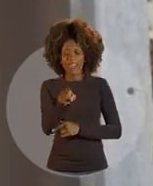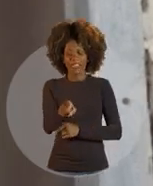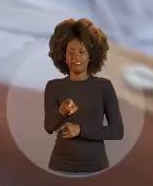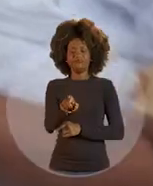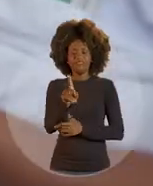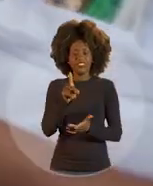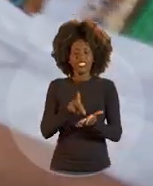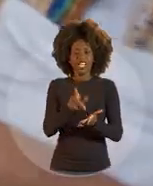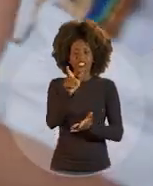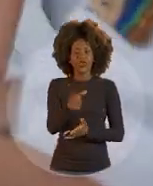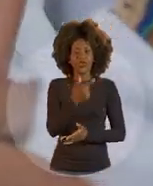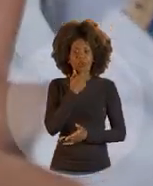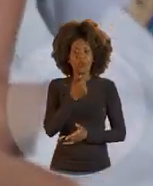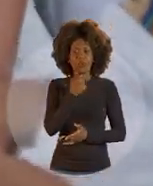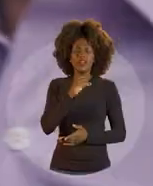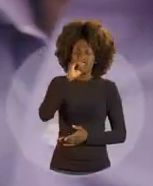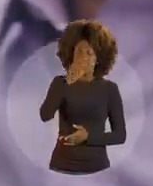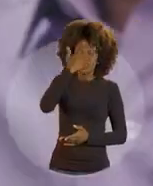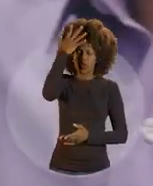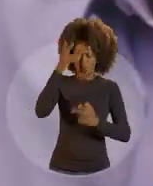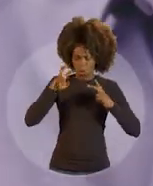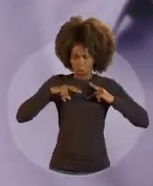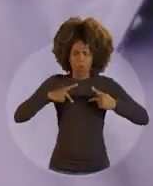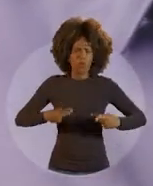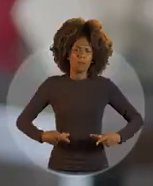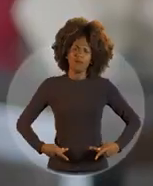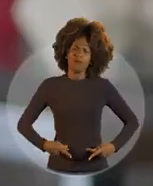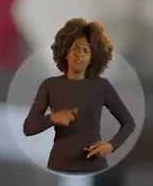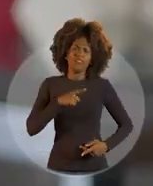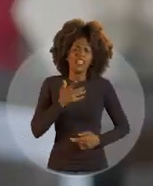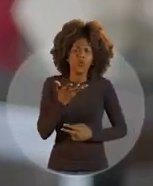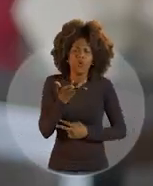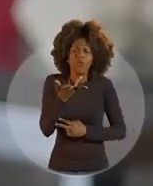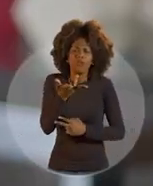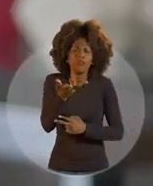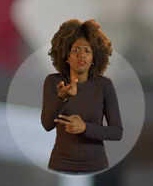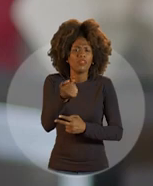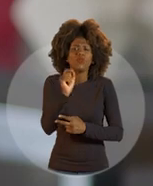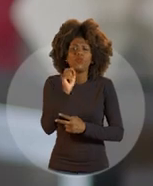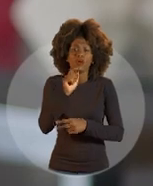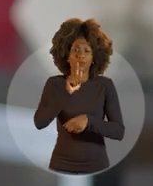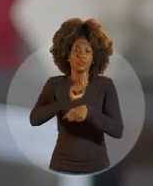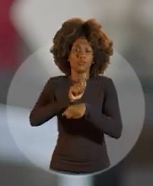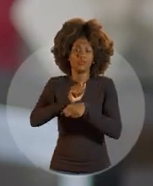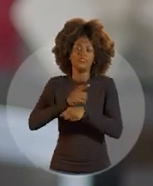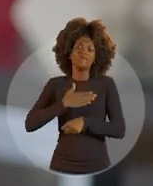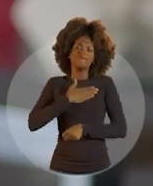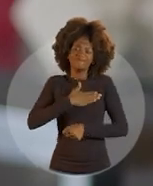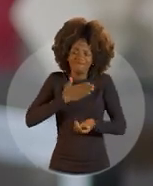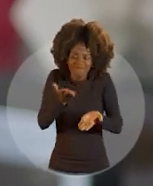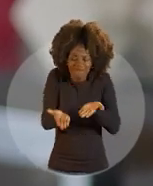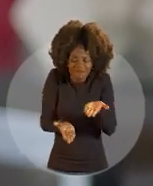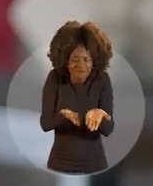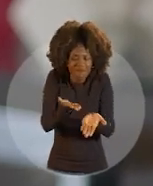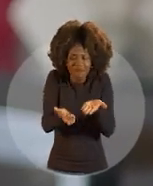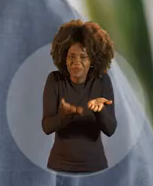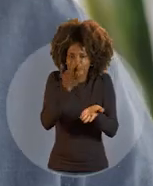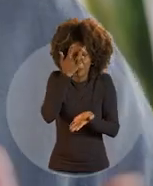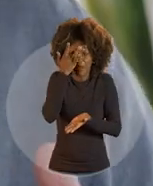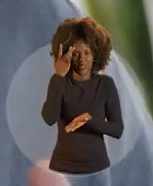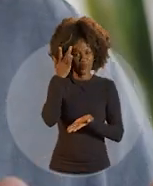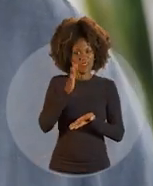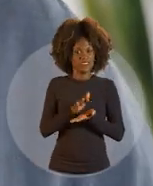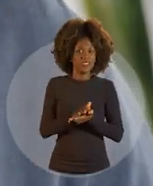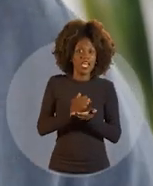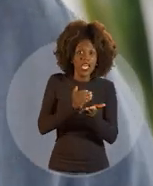esse o cara. Jerônimo é humano e possui a qualidade mais importante para um gestor: gostar de cuidar de gente.